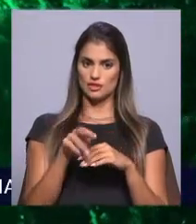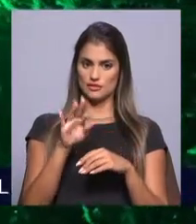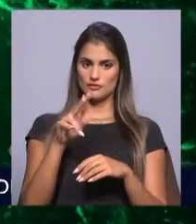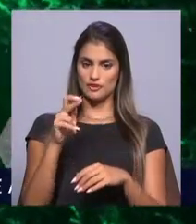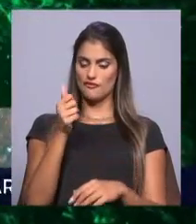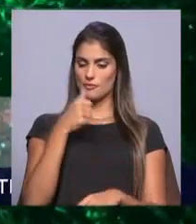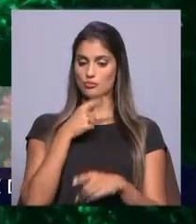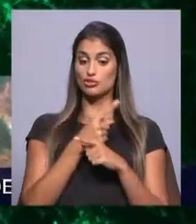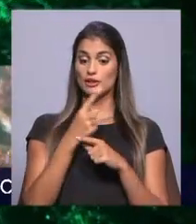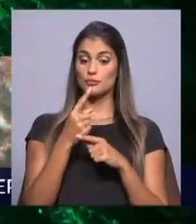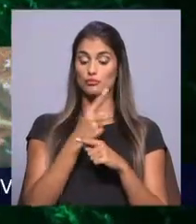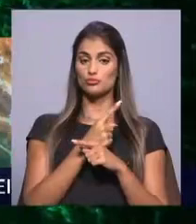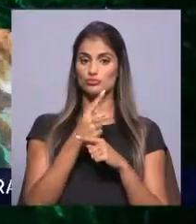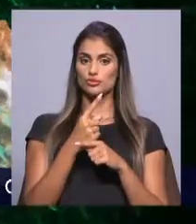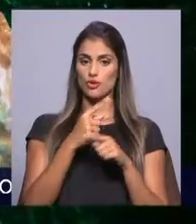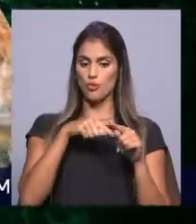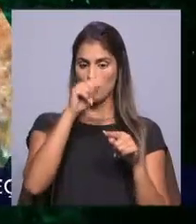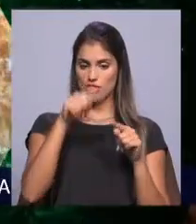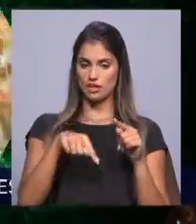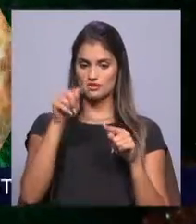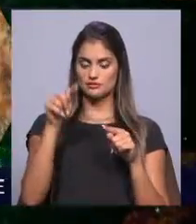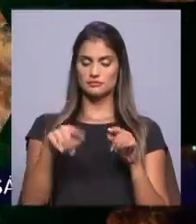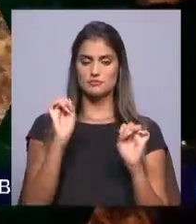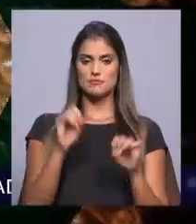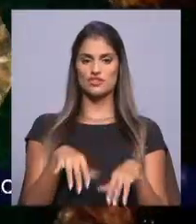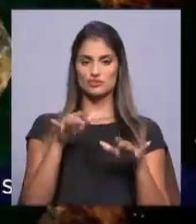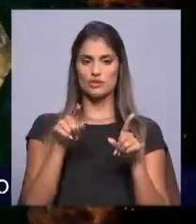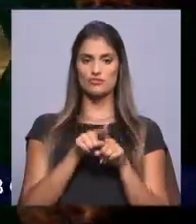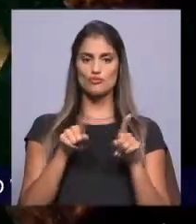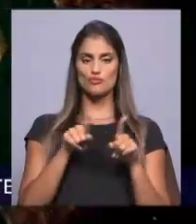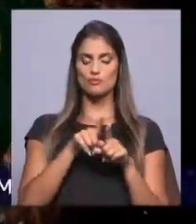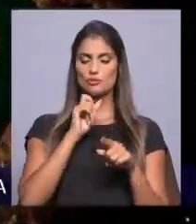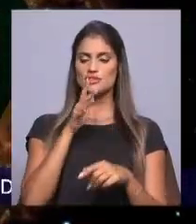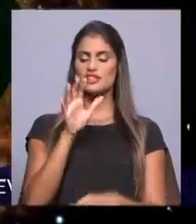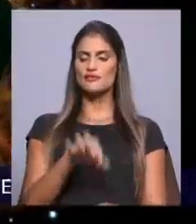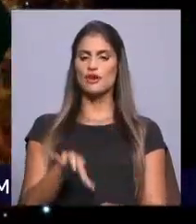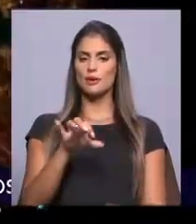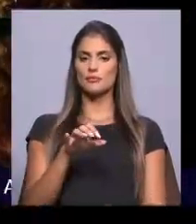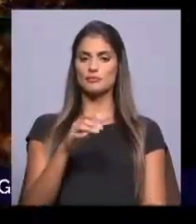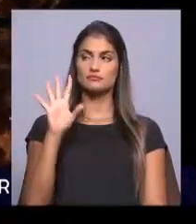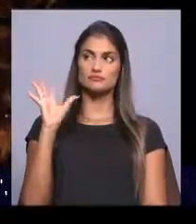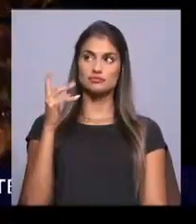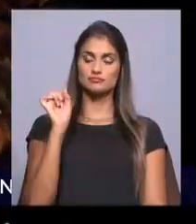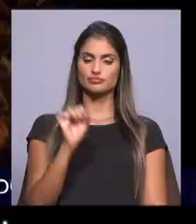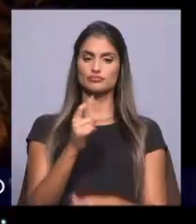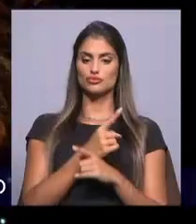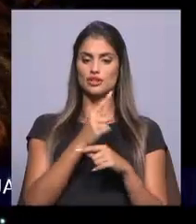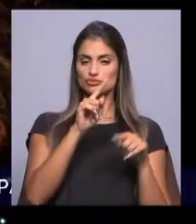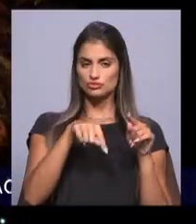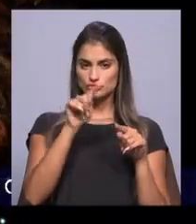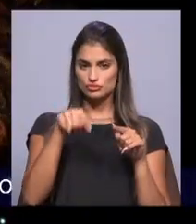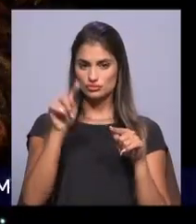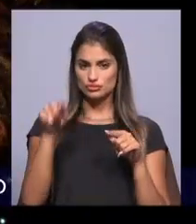o infravermelho? Porque é um comprimento de onda mágico, quase que podemos dizer dessa maneira, para a astronomia. Porque é aquele comprimento de onda